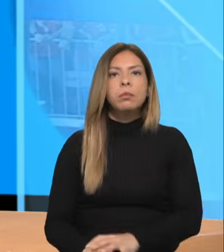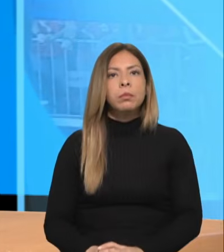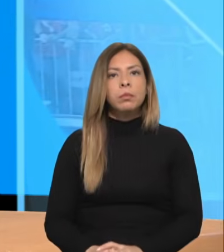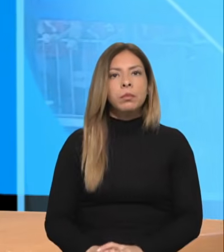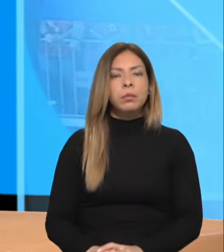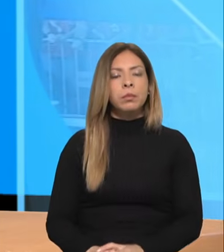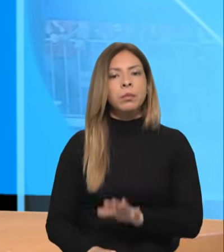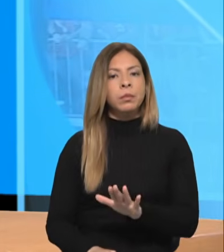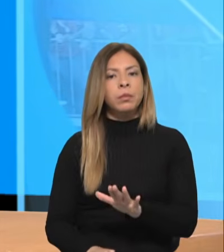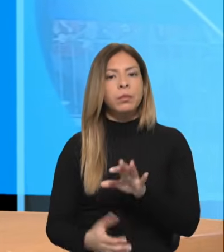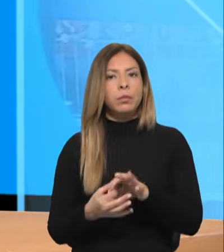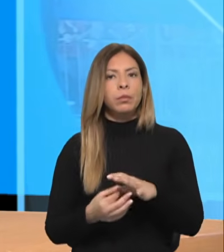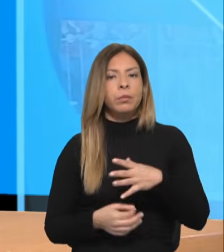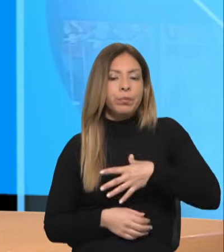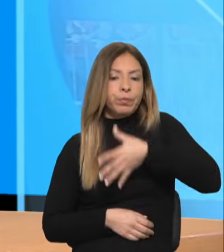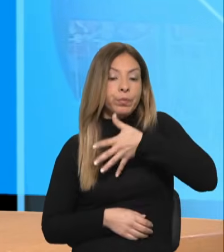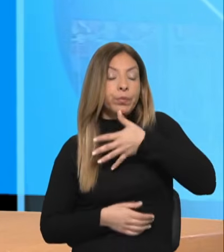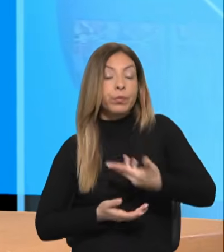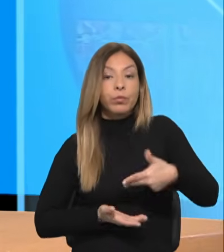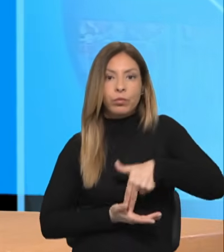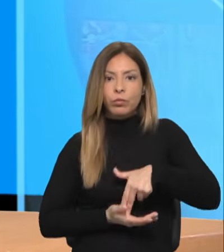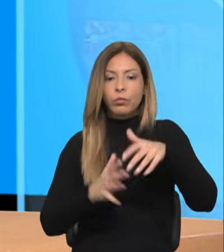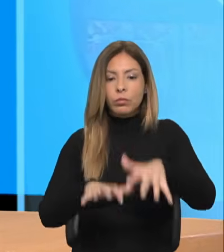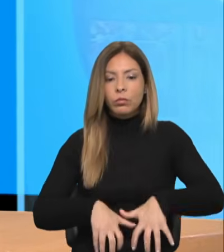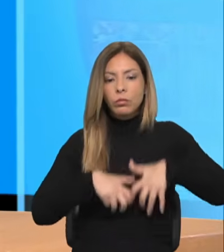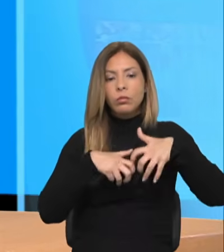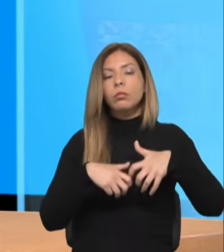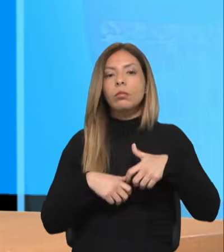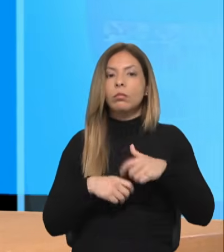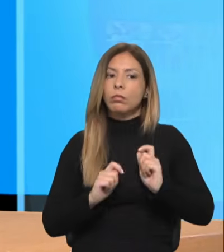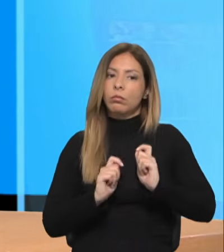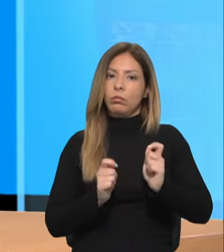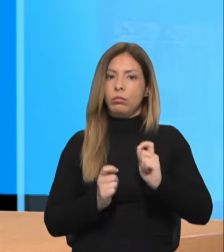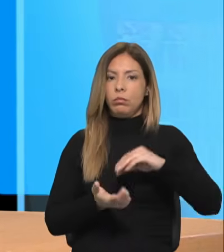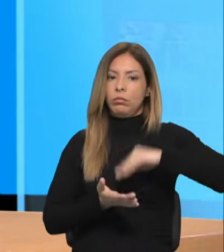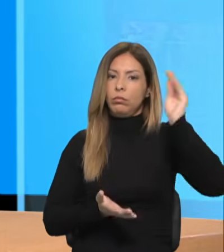A intervenção de António José Seguro no Parlamento, o discurso de tomada de posse,